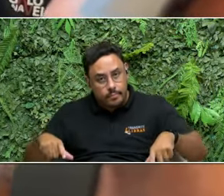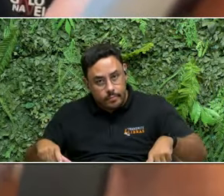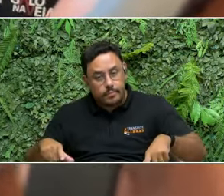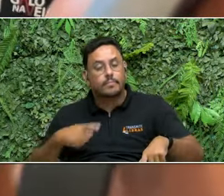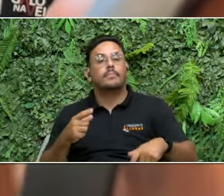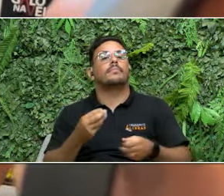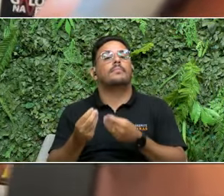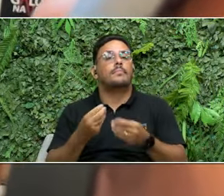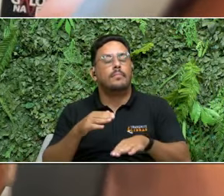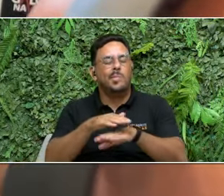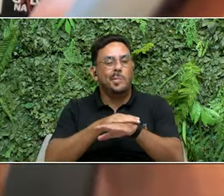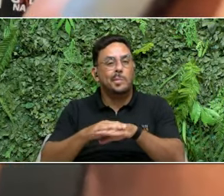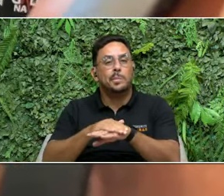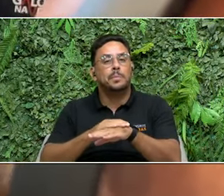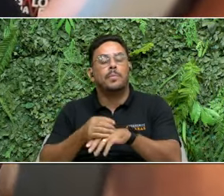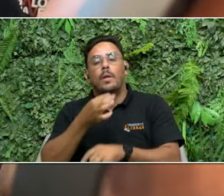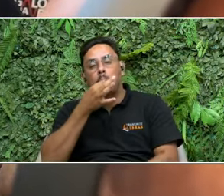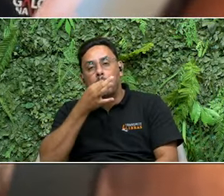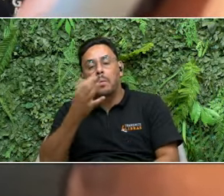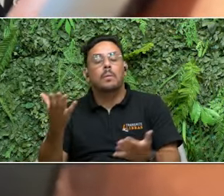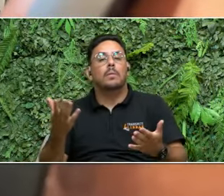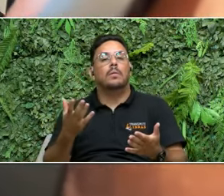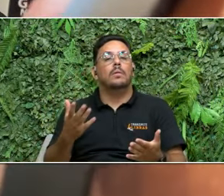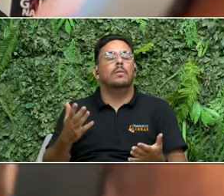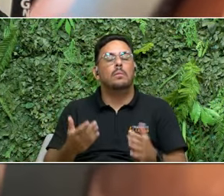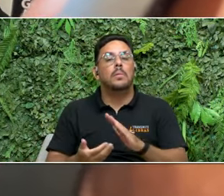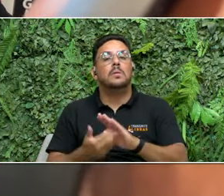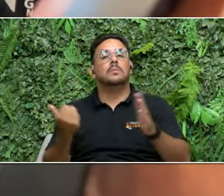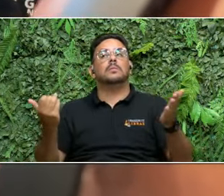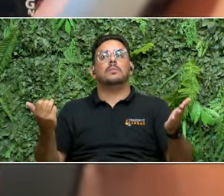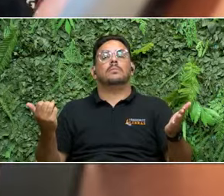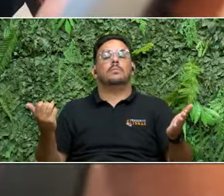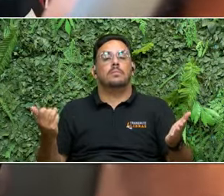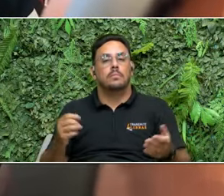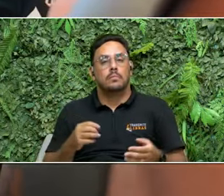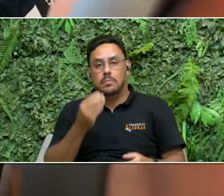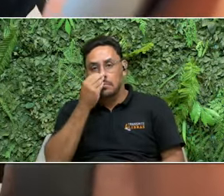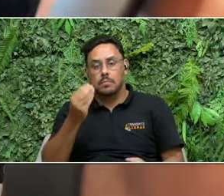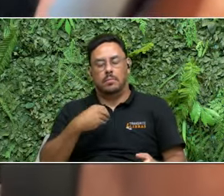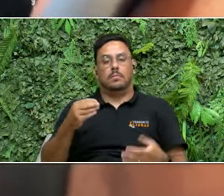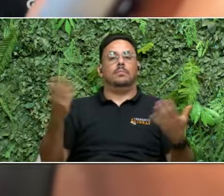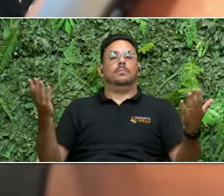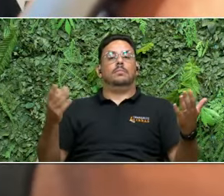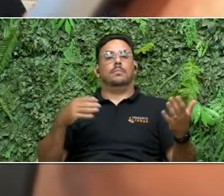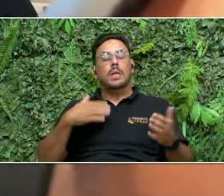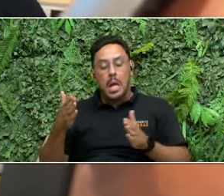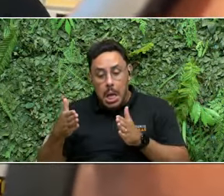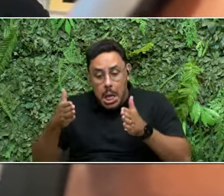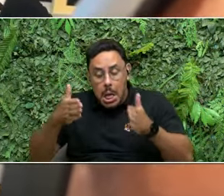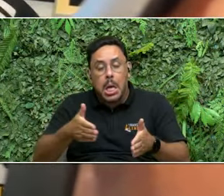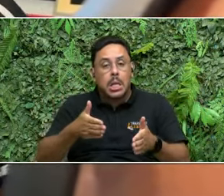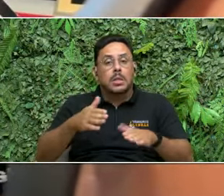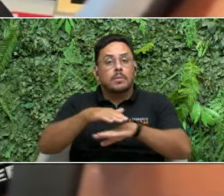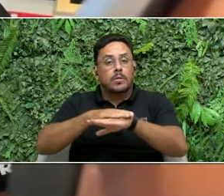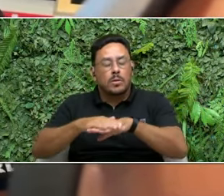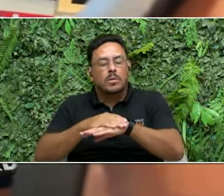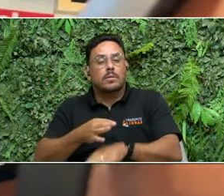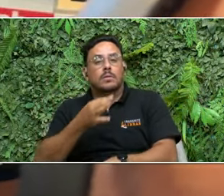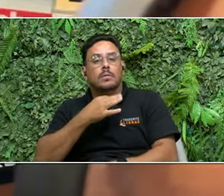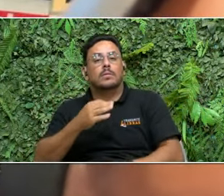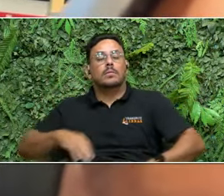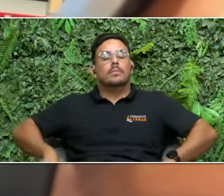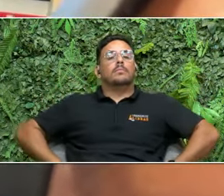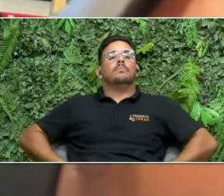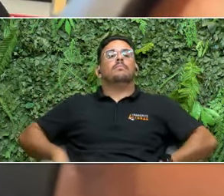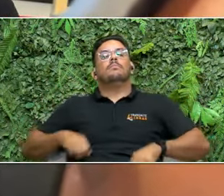campo e que converse com o árbitro mas ele me tira esse poder de conversar com eles você pode olhar todas as vezes que eu chego para conversar com o árbitro mão para trás e